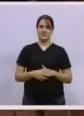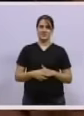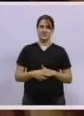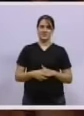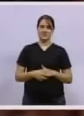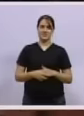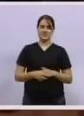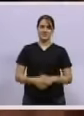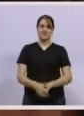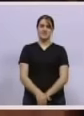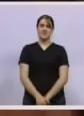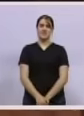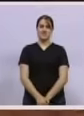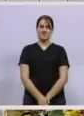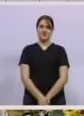Como?